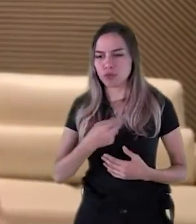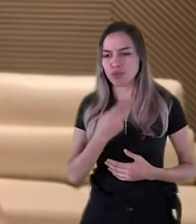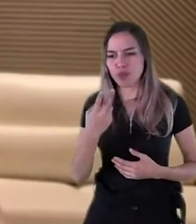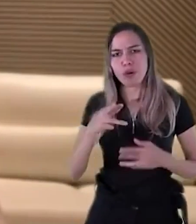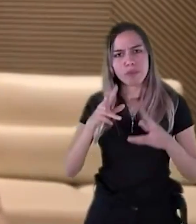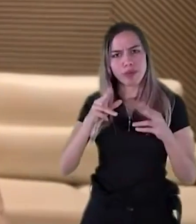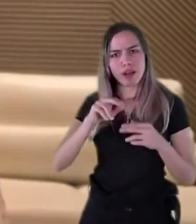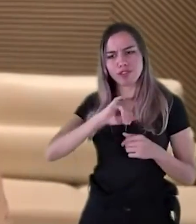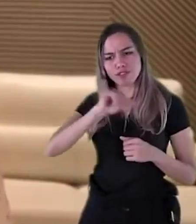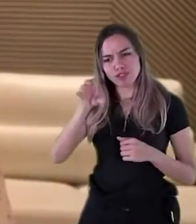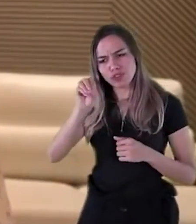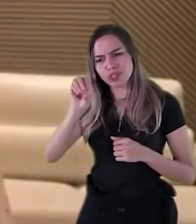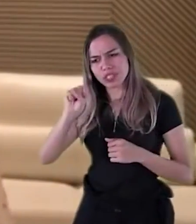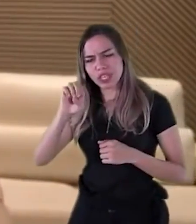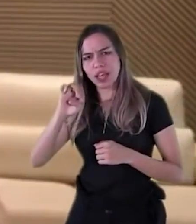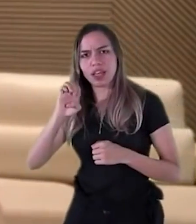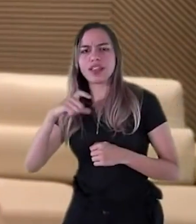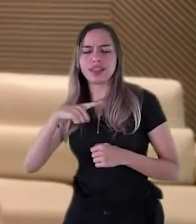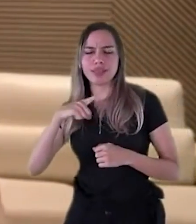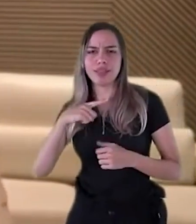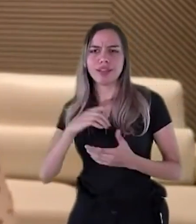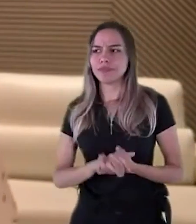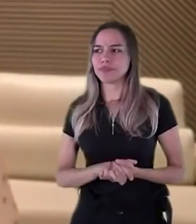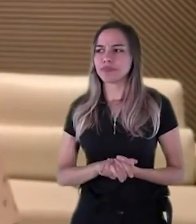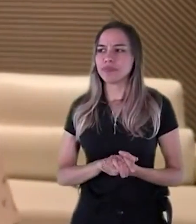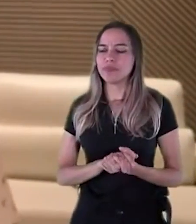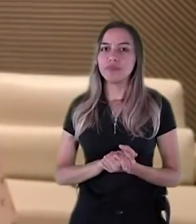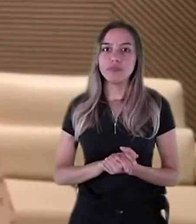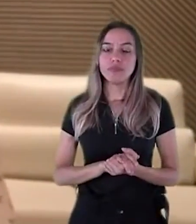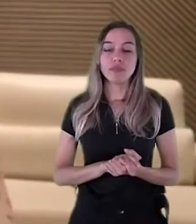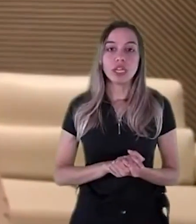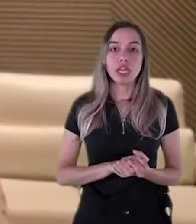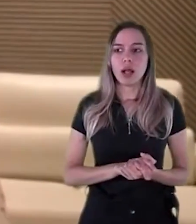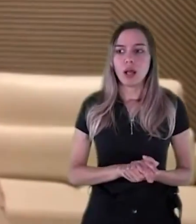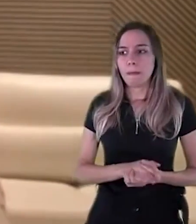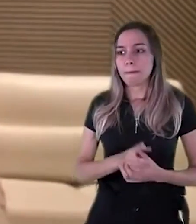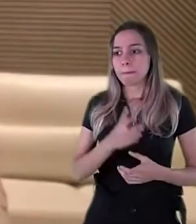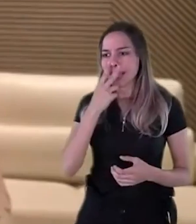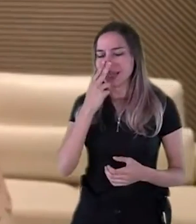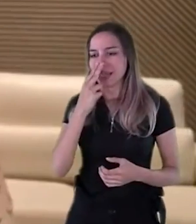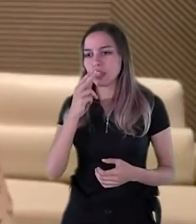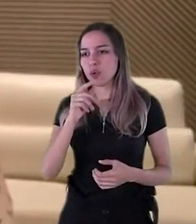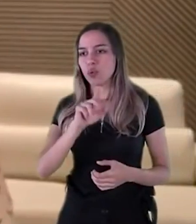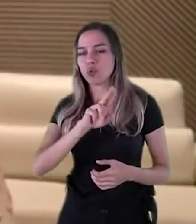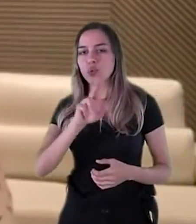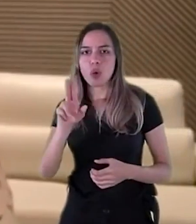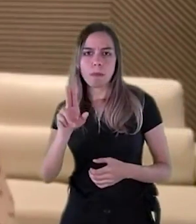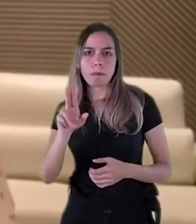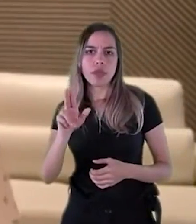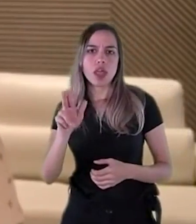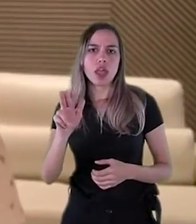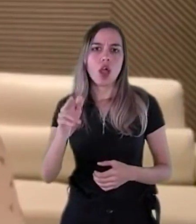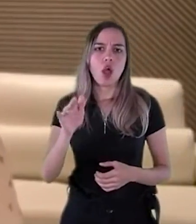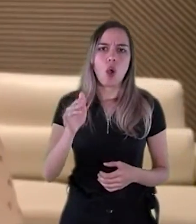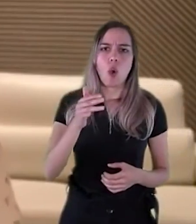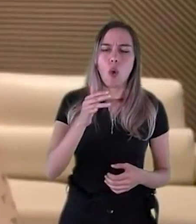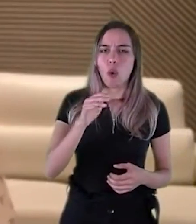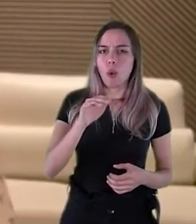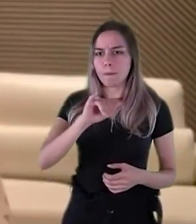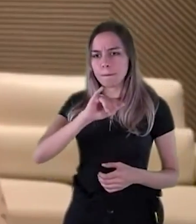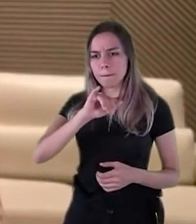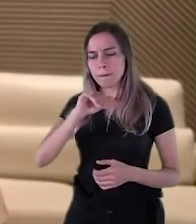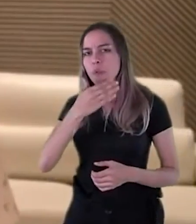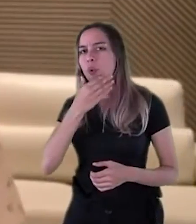nos remete, no contexto masculino, aos muitos homens, à condição